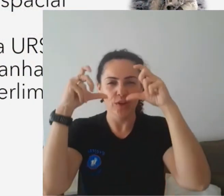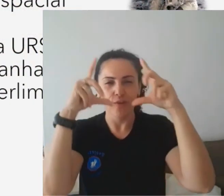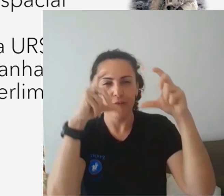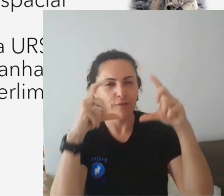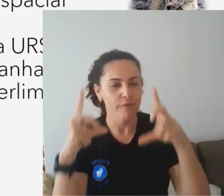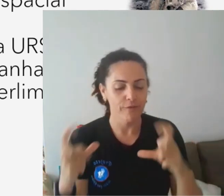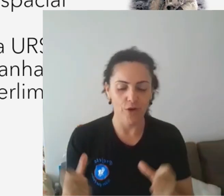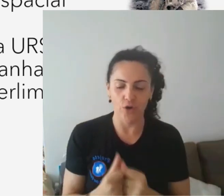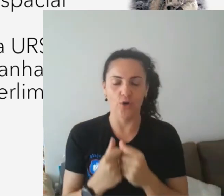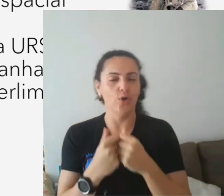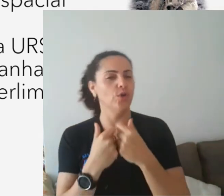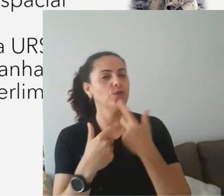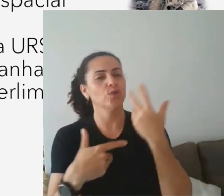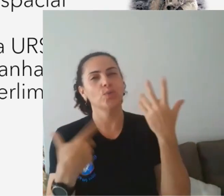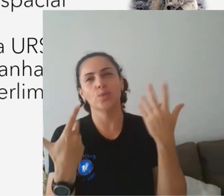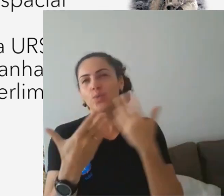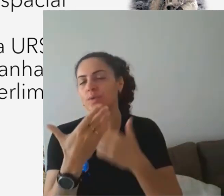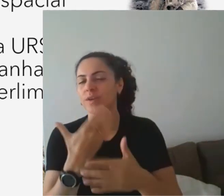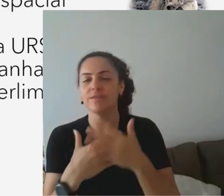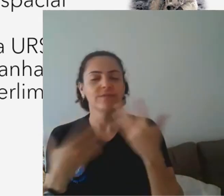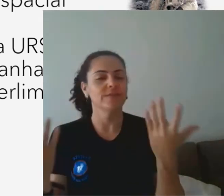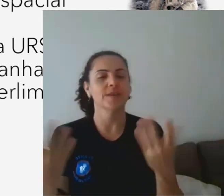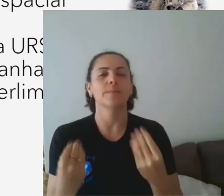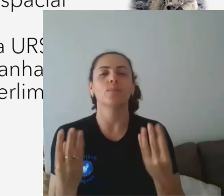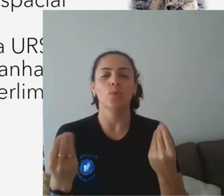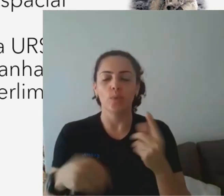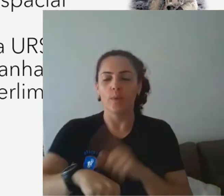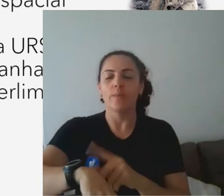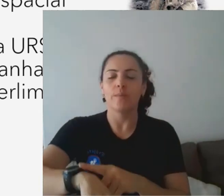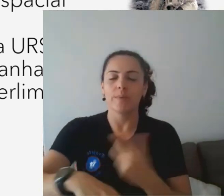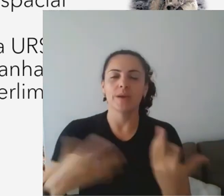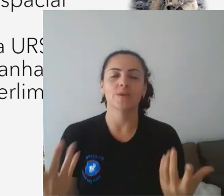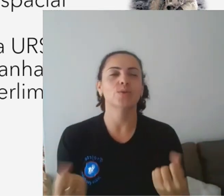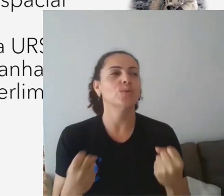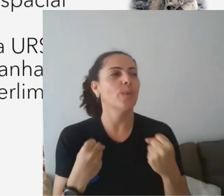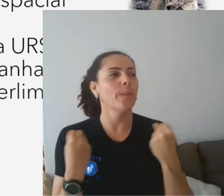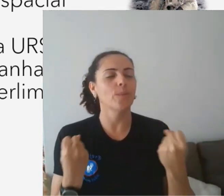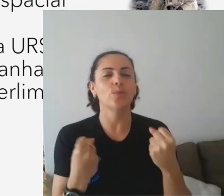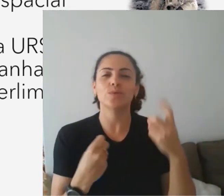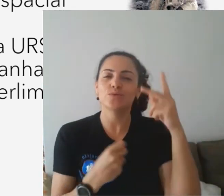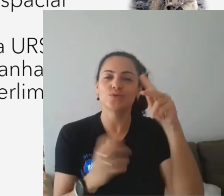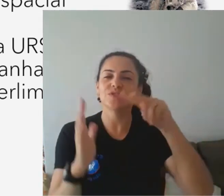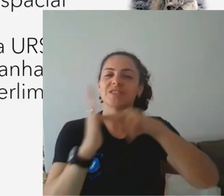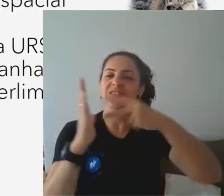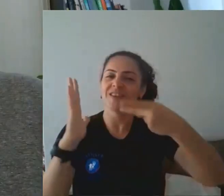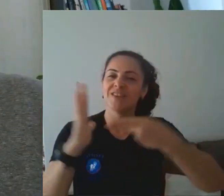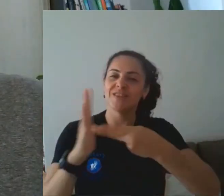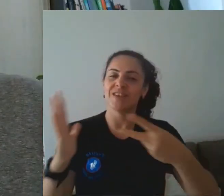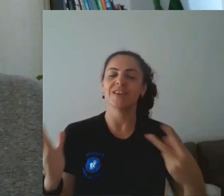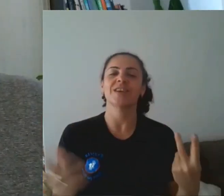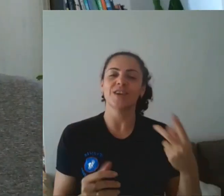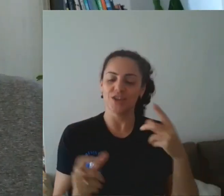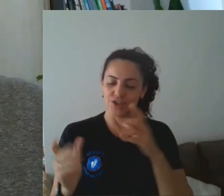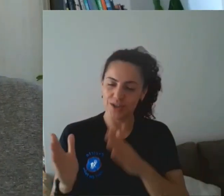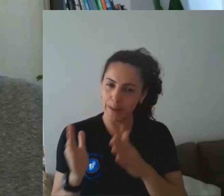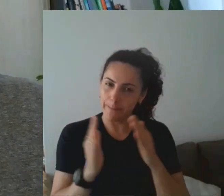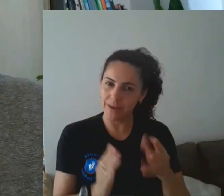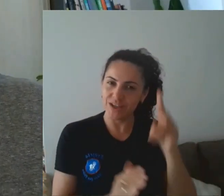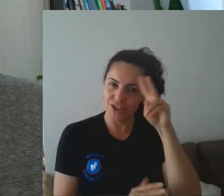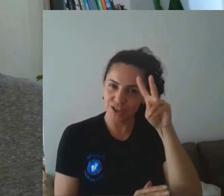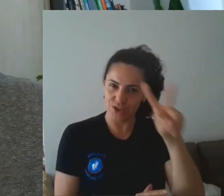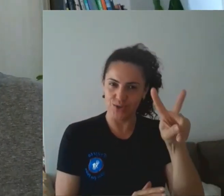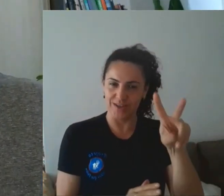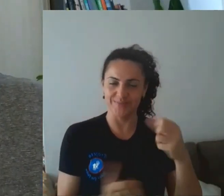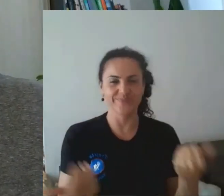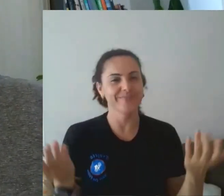foram máquinas derrubando todo esse muro, mas foi um ato assim bem significante para esse período. Pessoal, esse foi o vídeo de